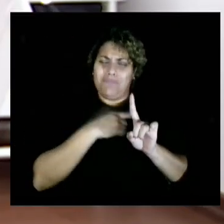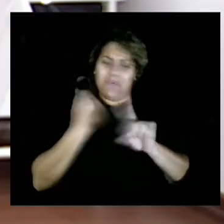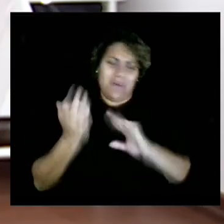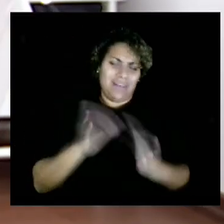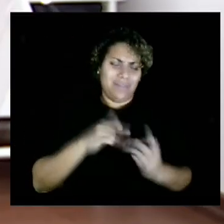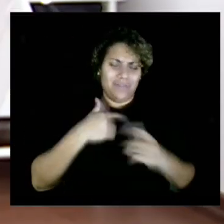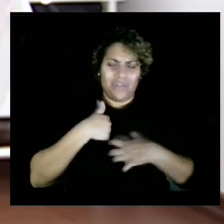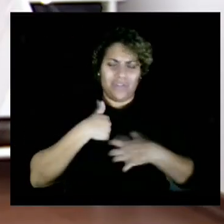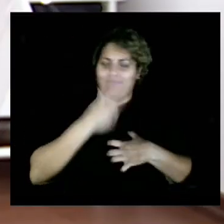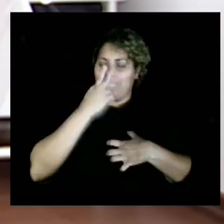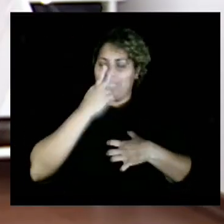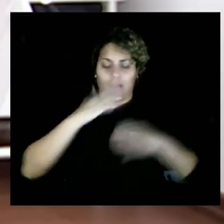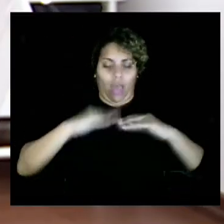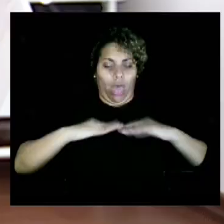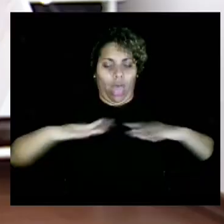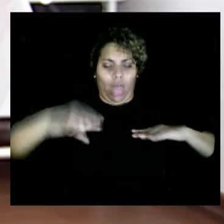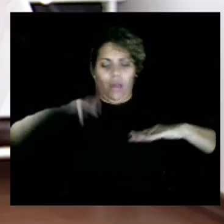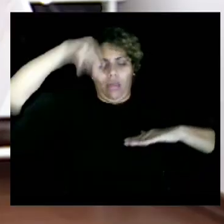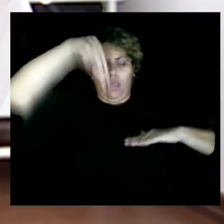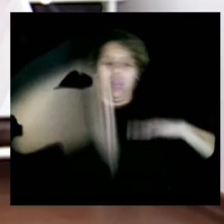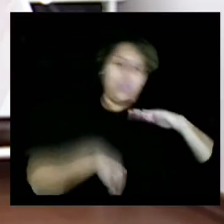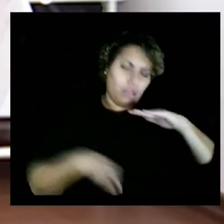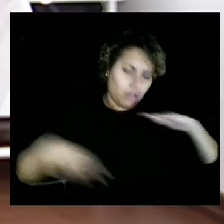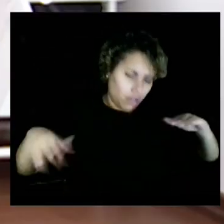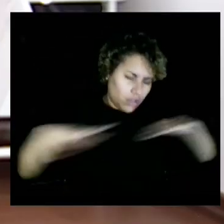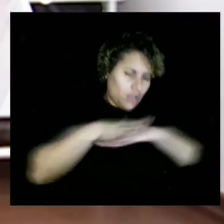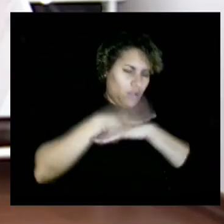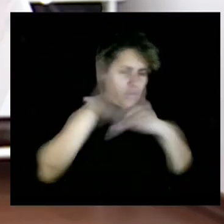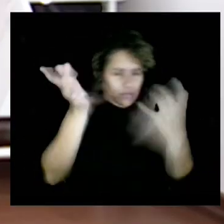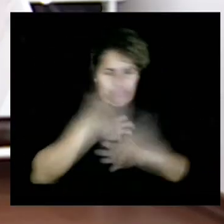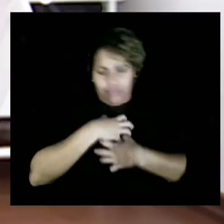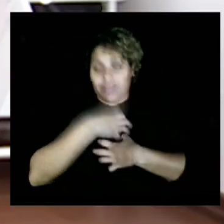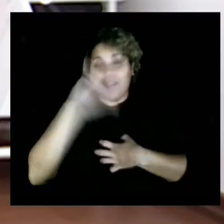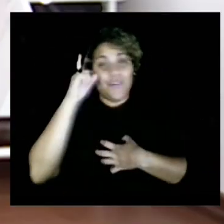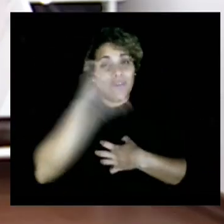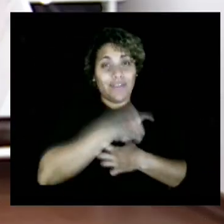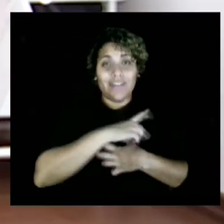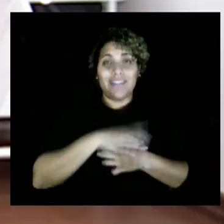possível, porque foi muito difícil, né? A gente fica muito perdido.